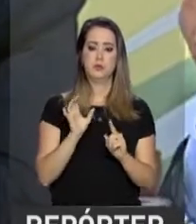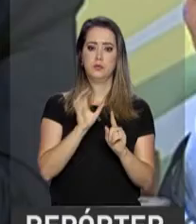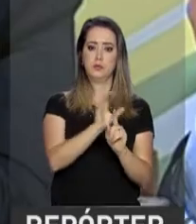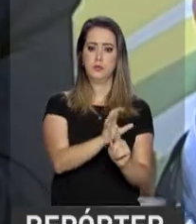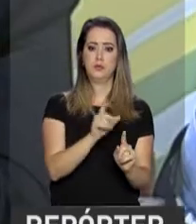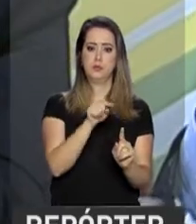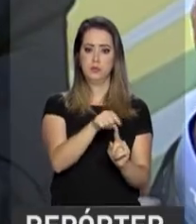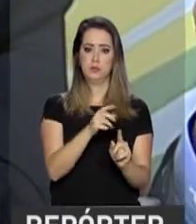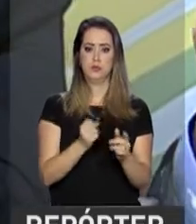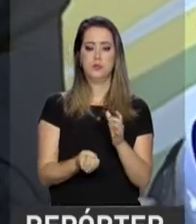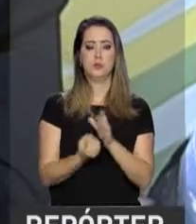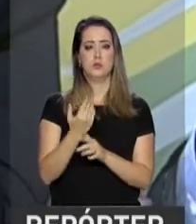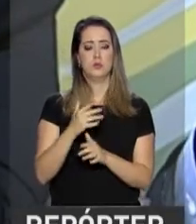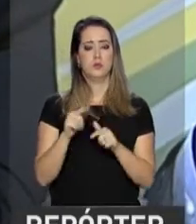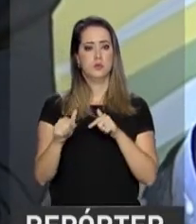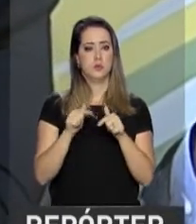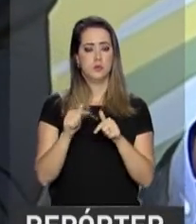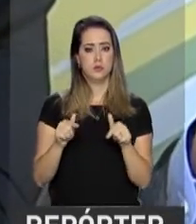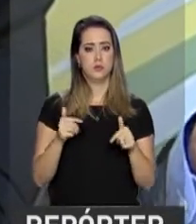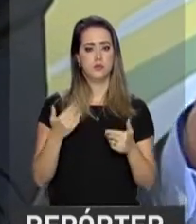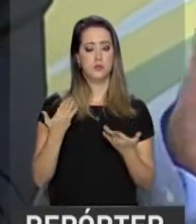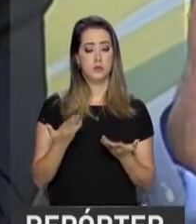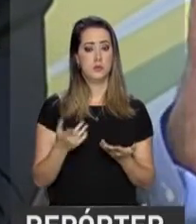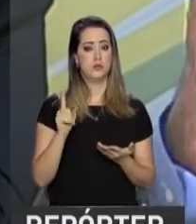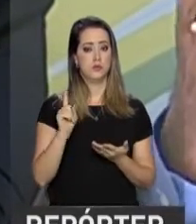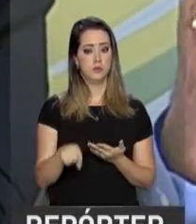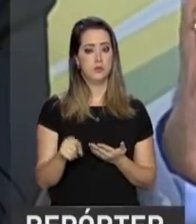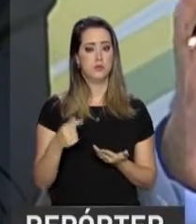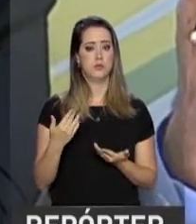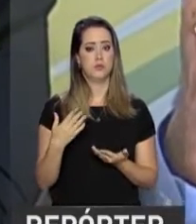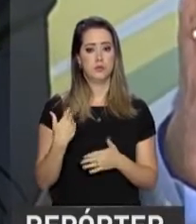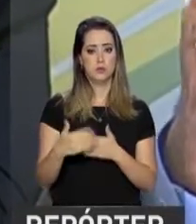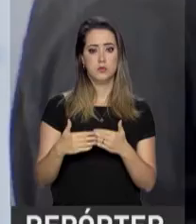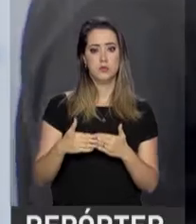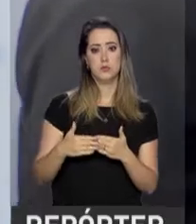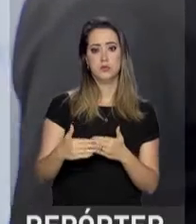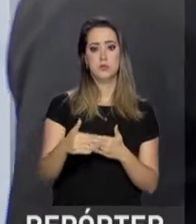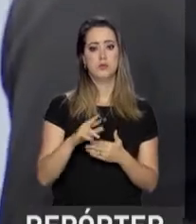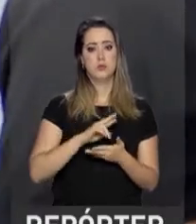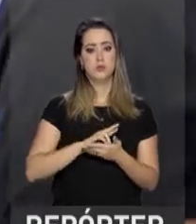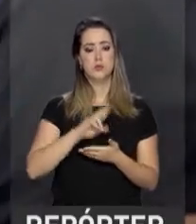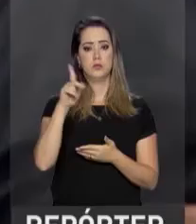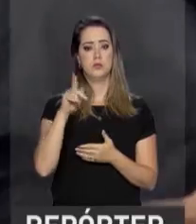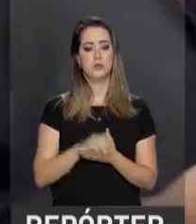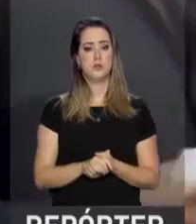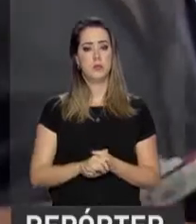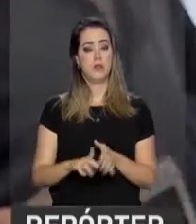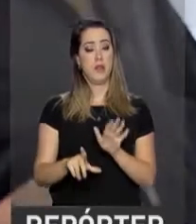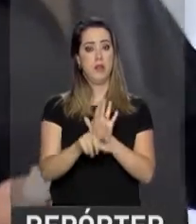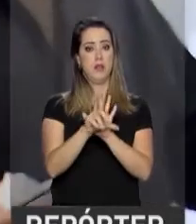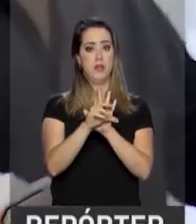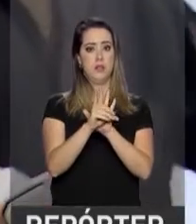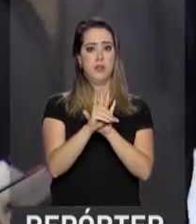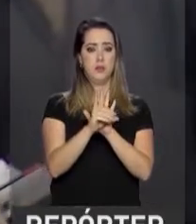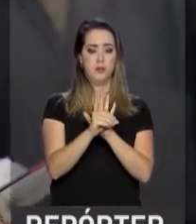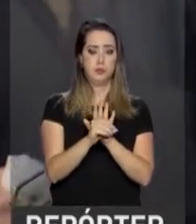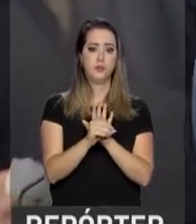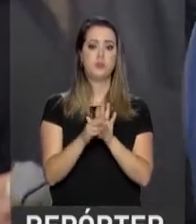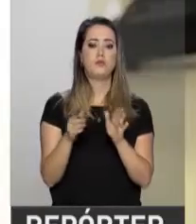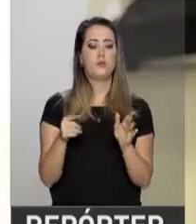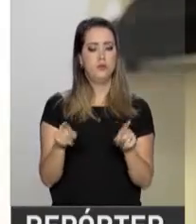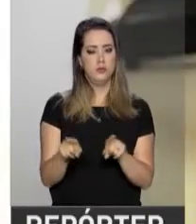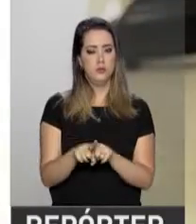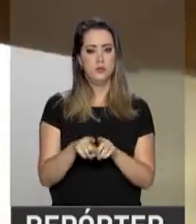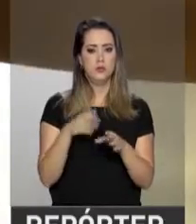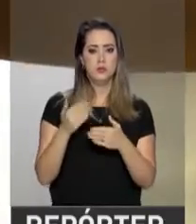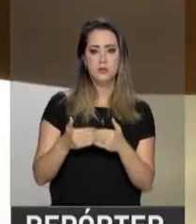no emprego é é isso que vai fazer a grande diferença a proposta da edel também mantém a meta fiscal de